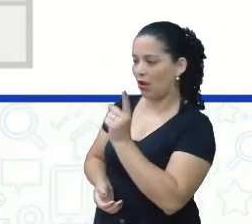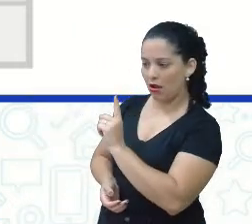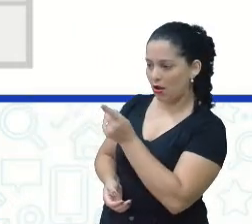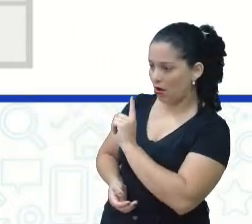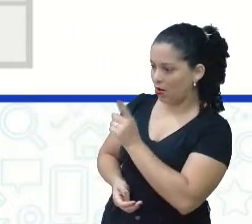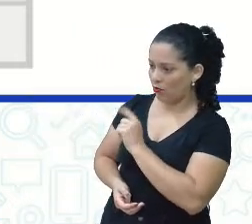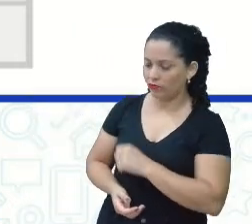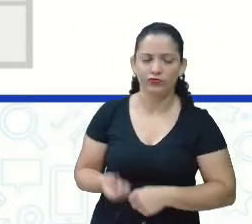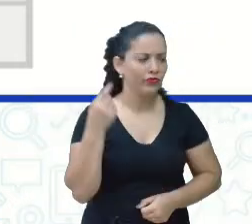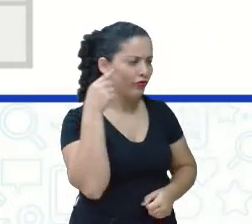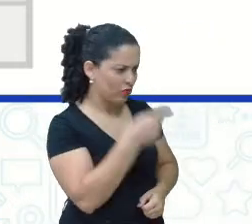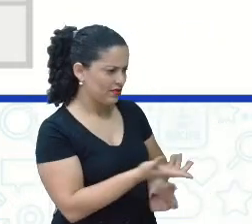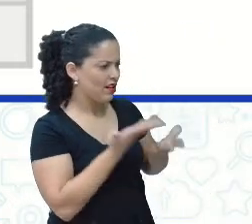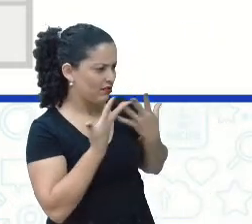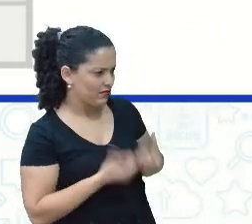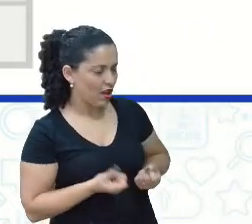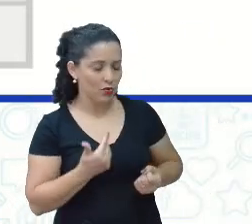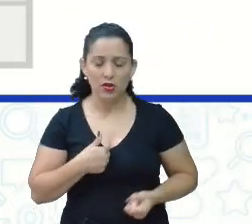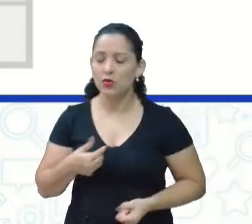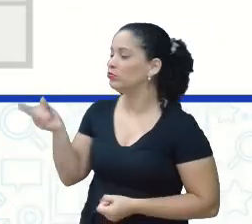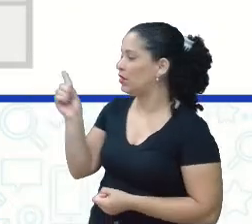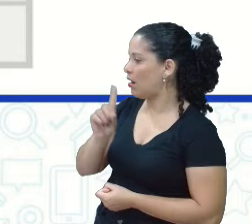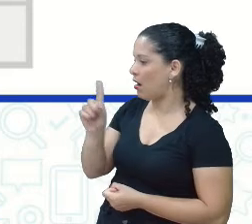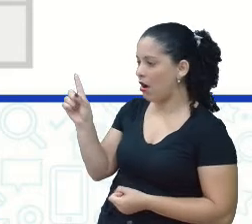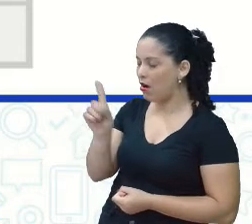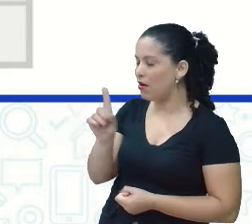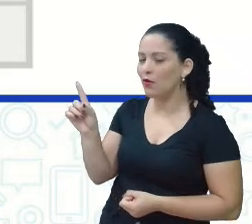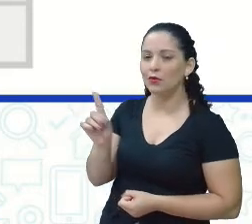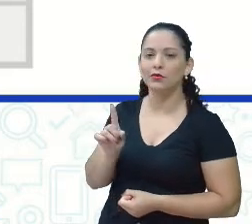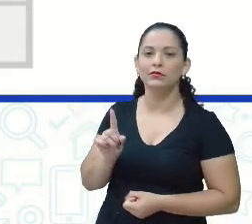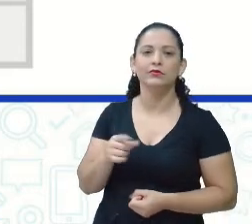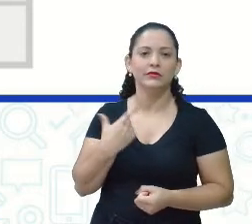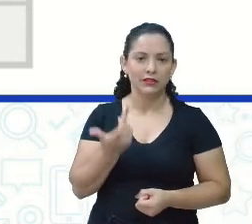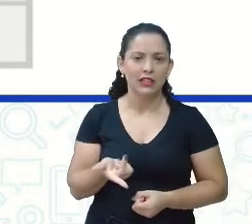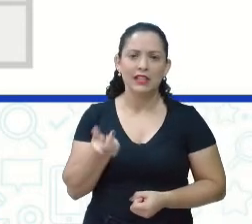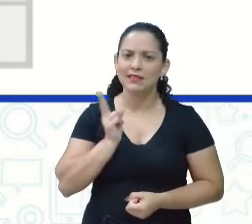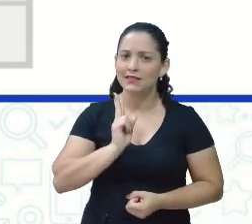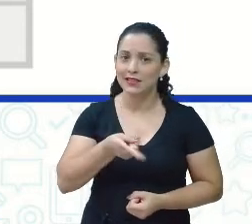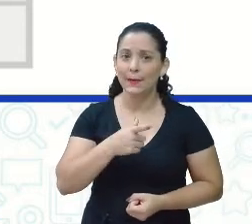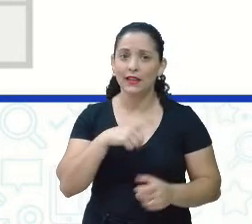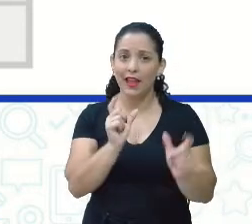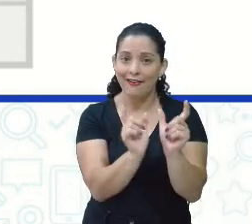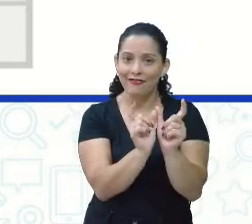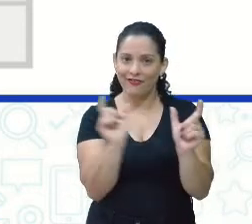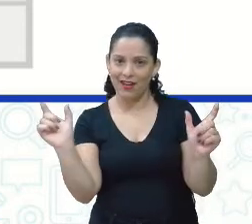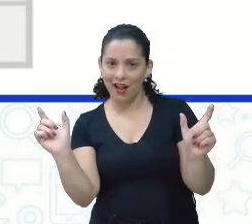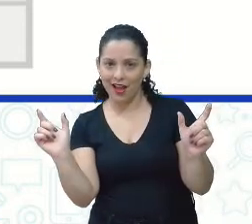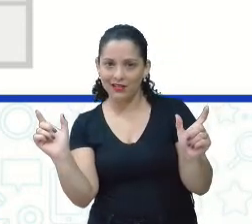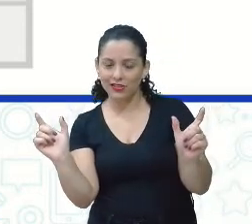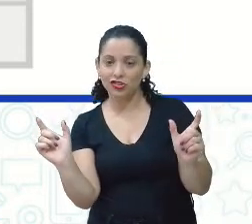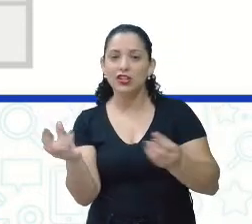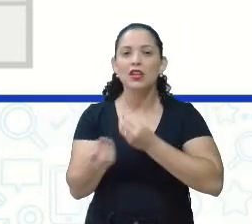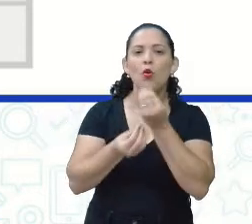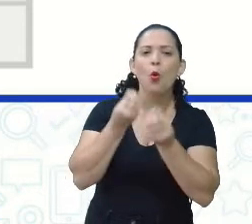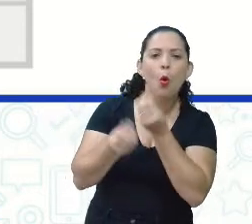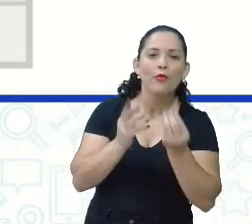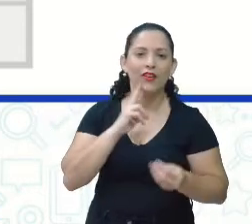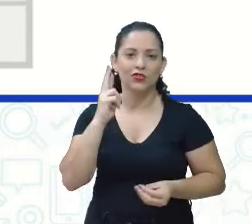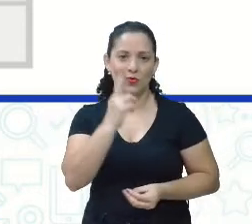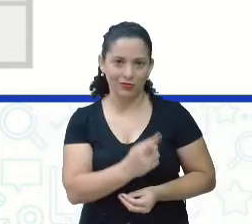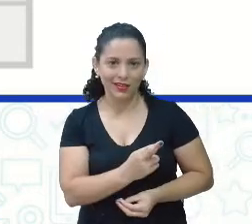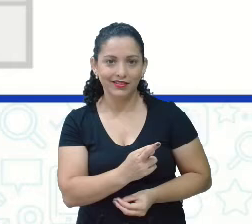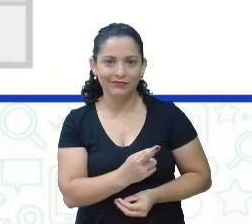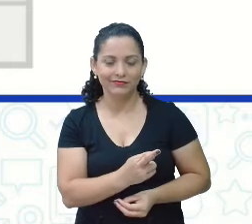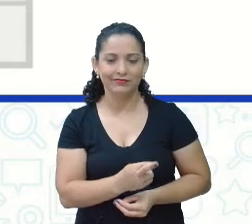Você está cansado? Sim, eu estou. Não, você não. Não, eu não estou. Então aí você vai tendo frases e tendo maneiras de responder,